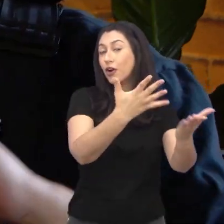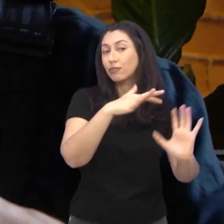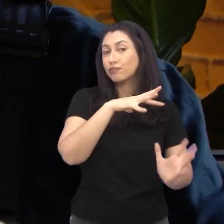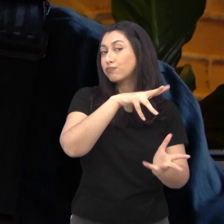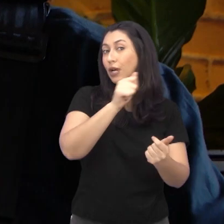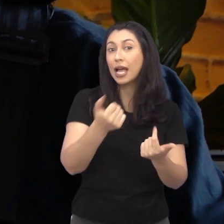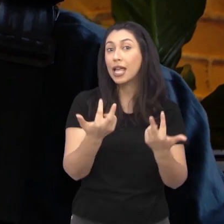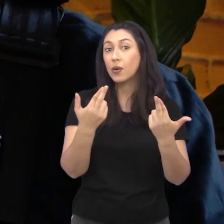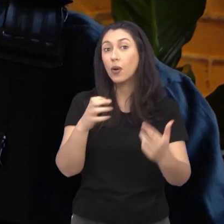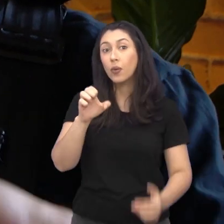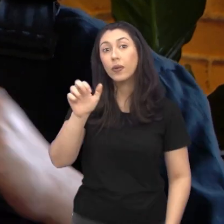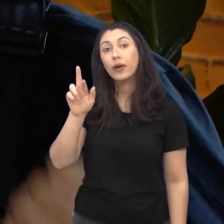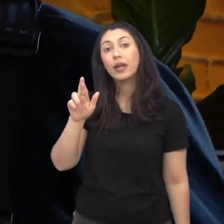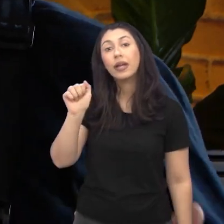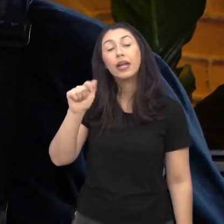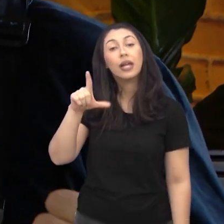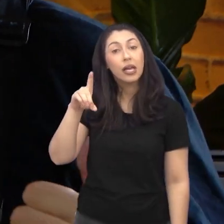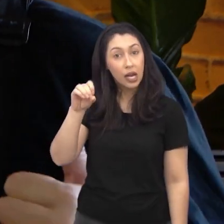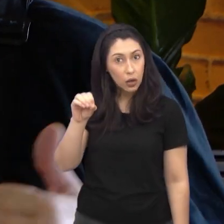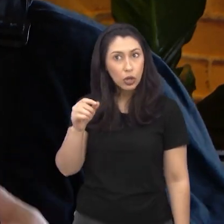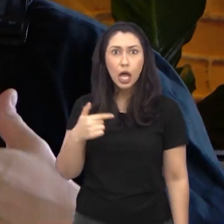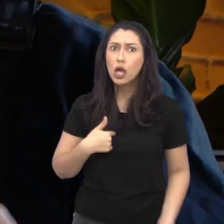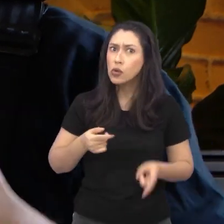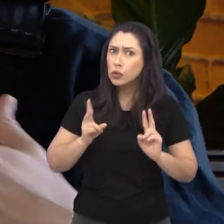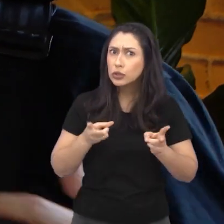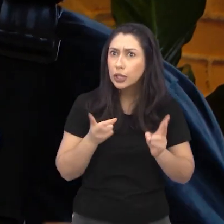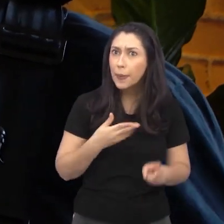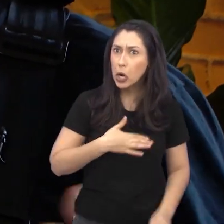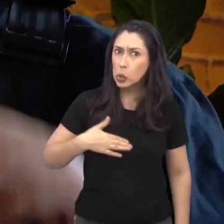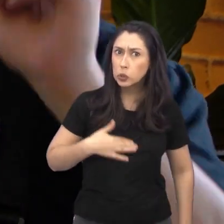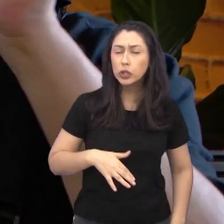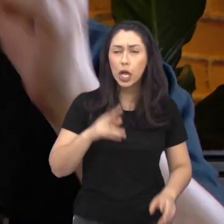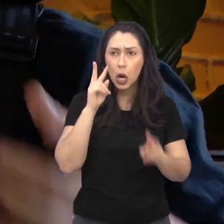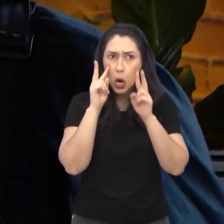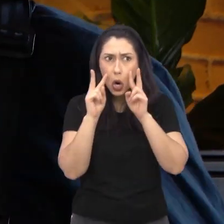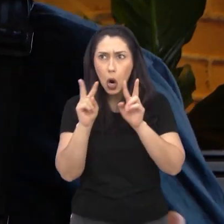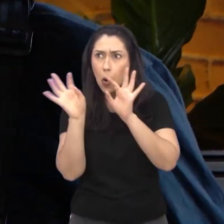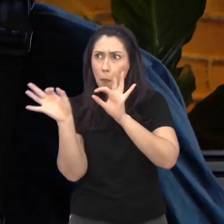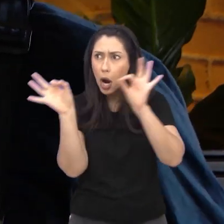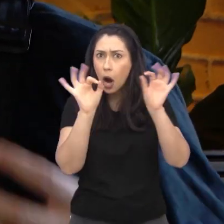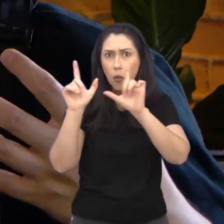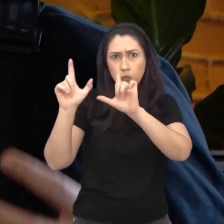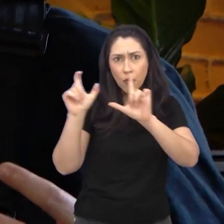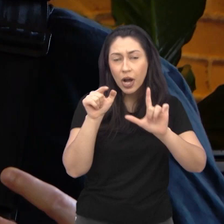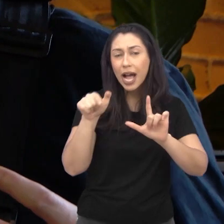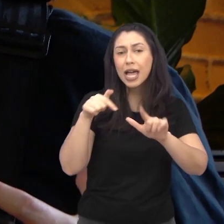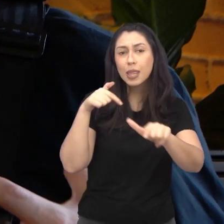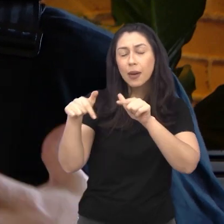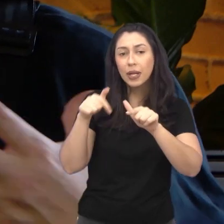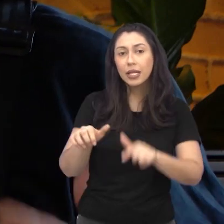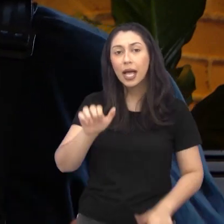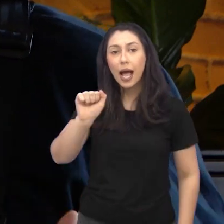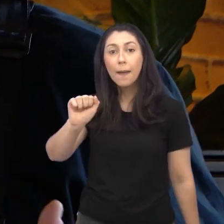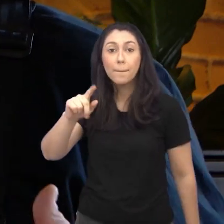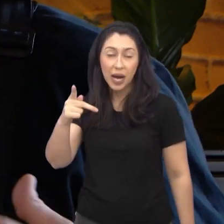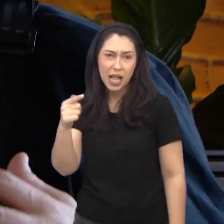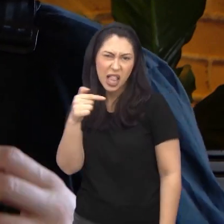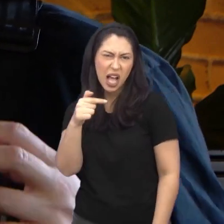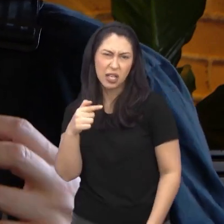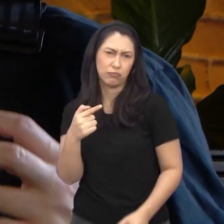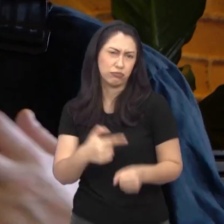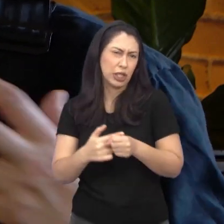para agências internacionais, como o Heraldo Pérez. Eu sempre curti crédito, foto do Heraldo Pérez, que era um fotógrafo da Associated